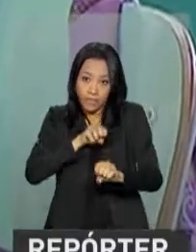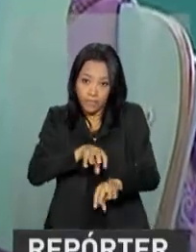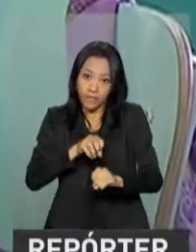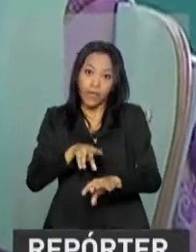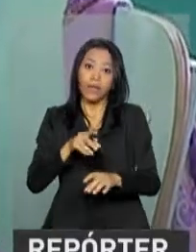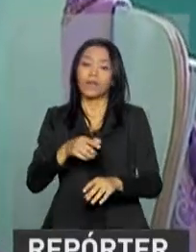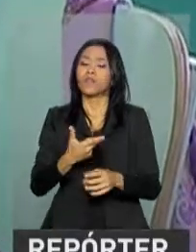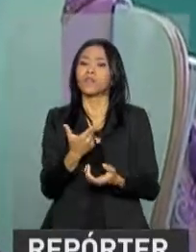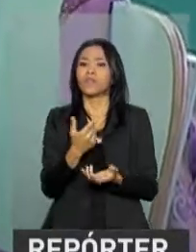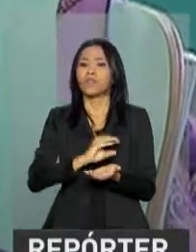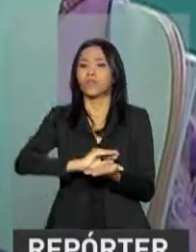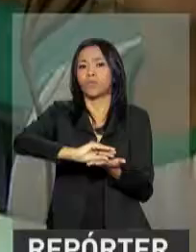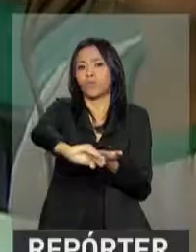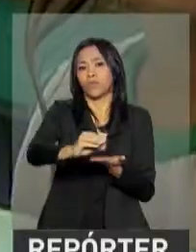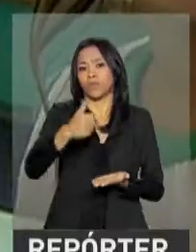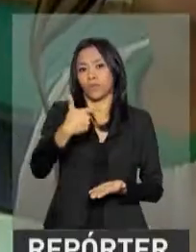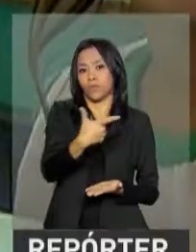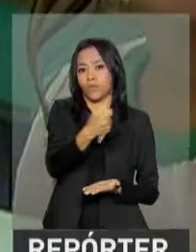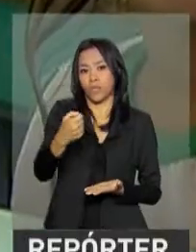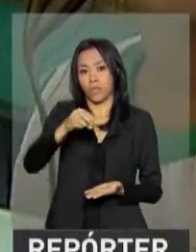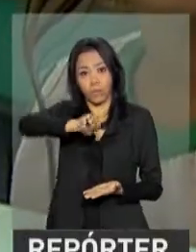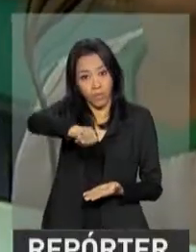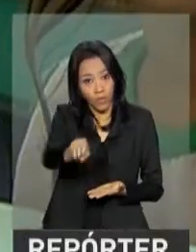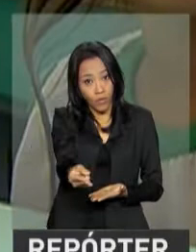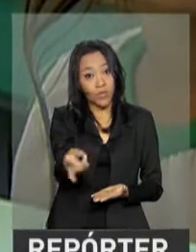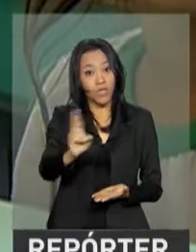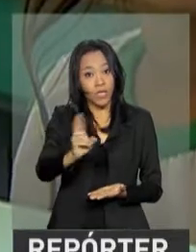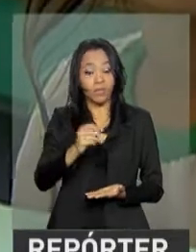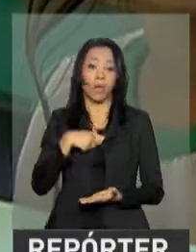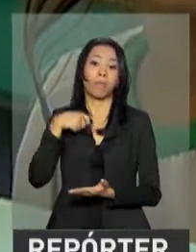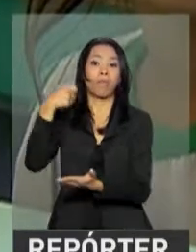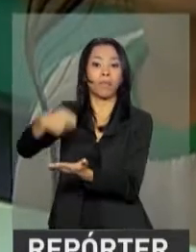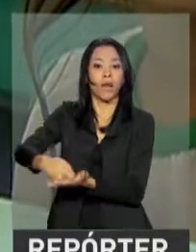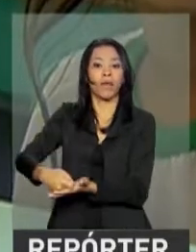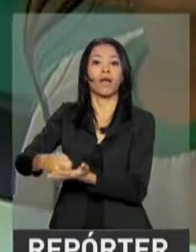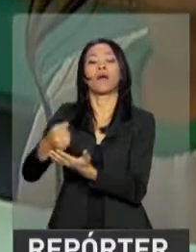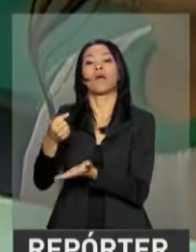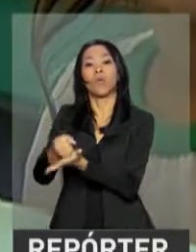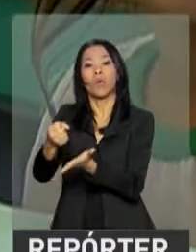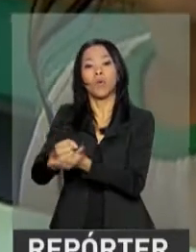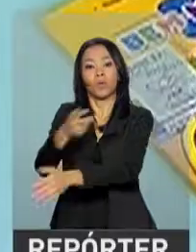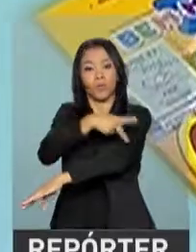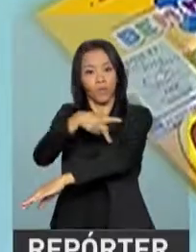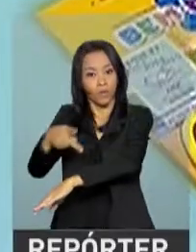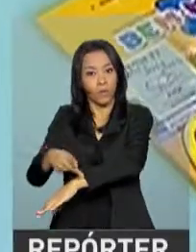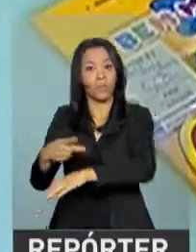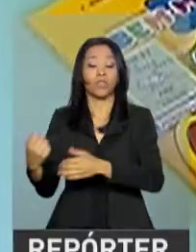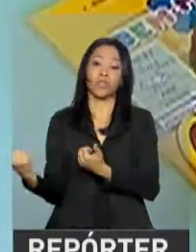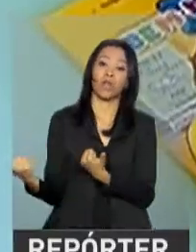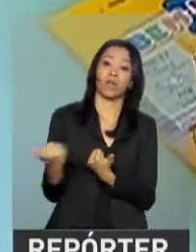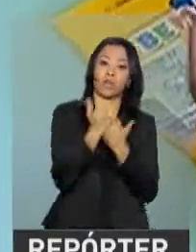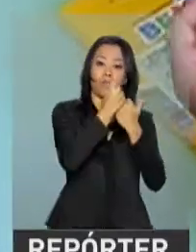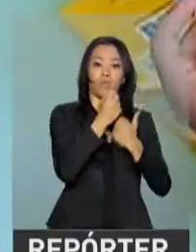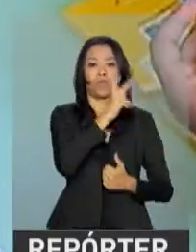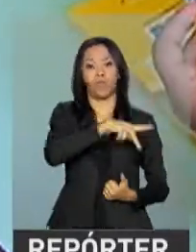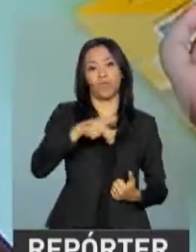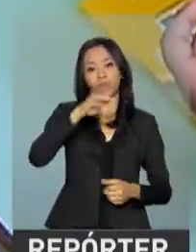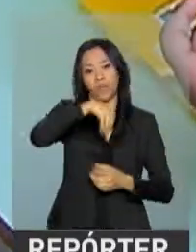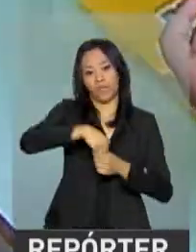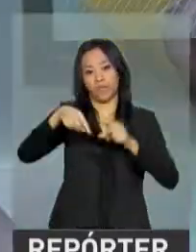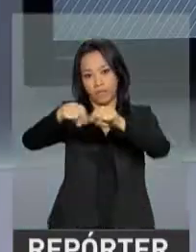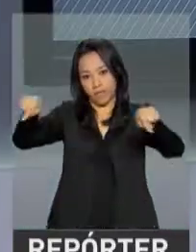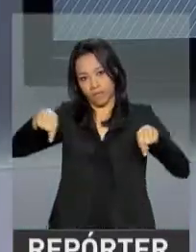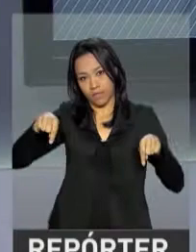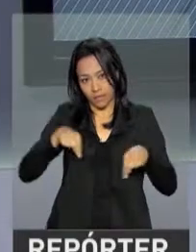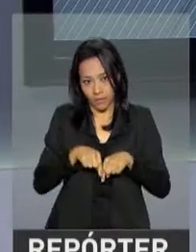investidos 200 milhões de reais para pagar assistentes pedagógicos que auxiliam os professores em sala de aula.